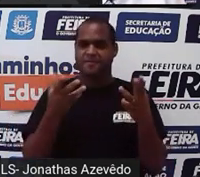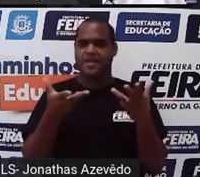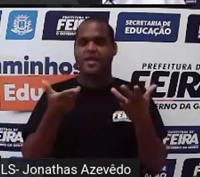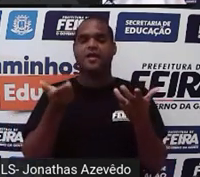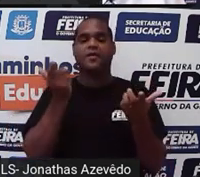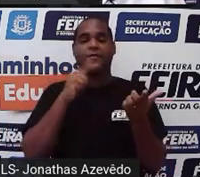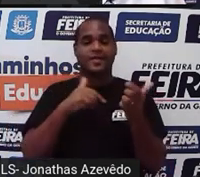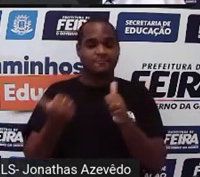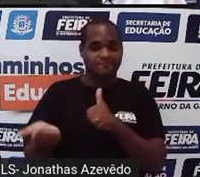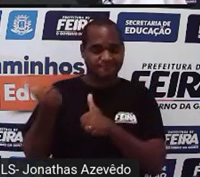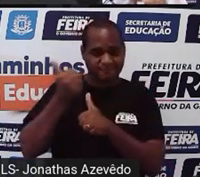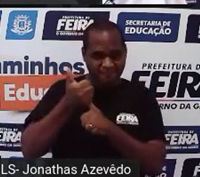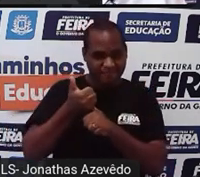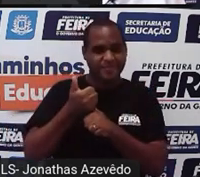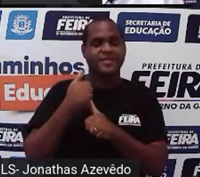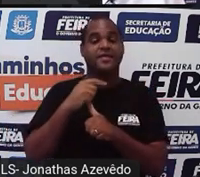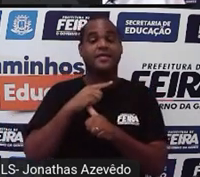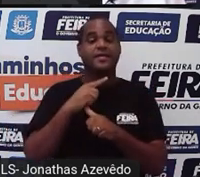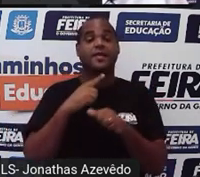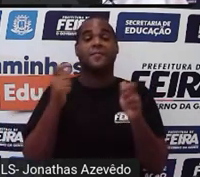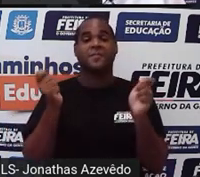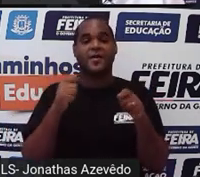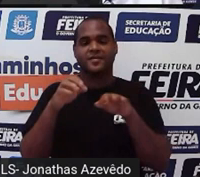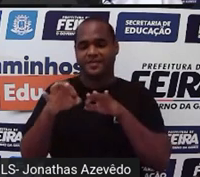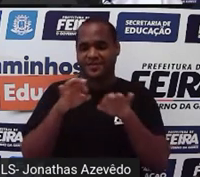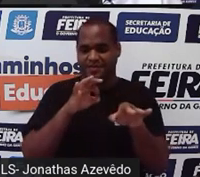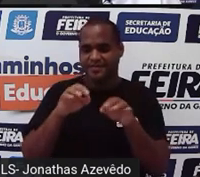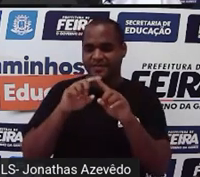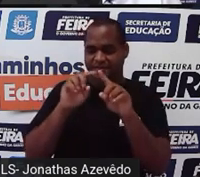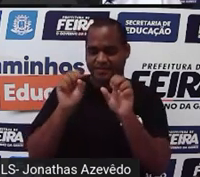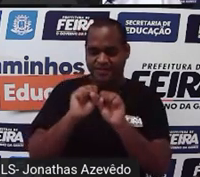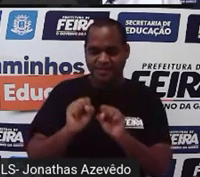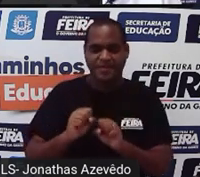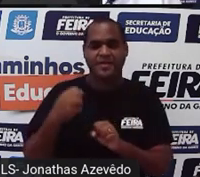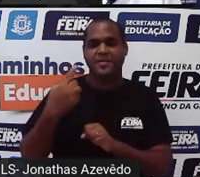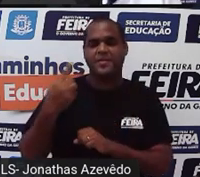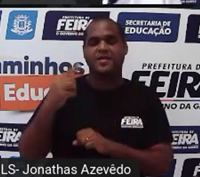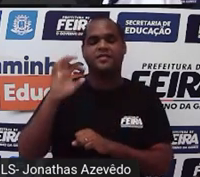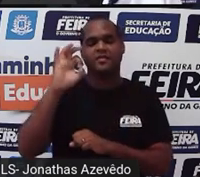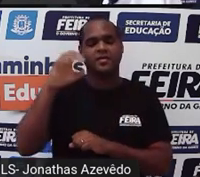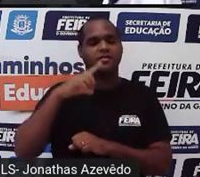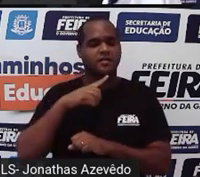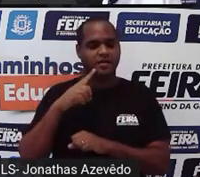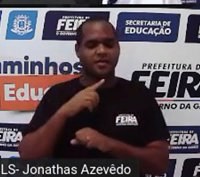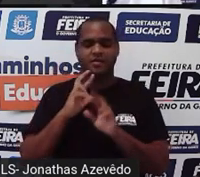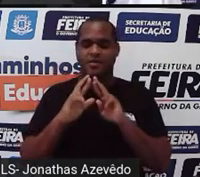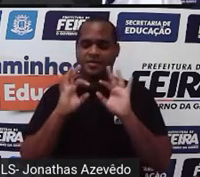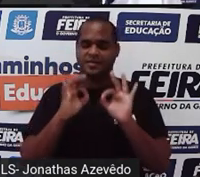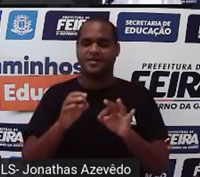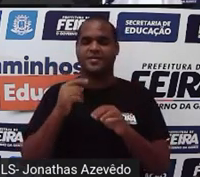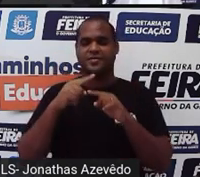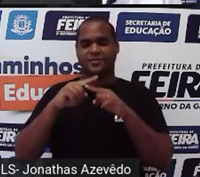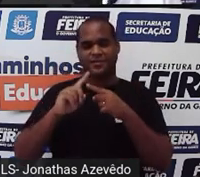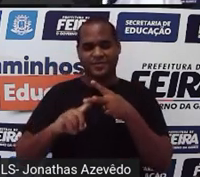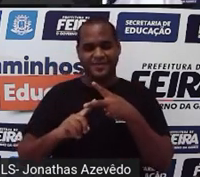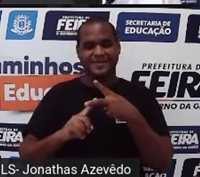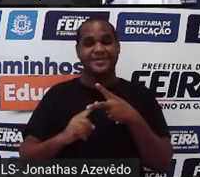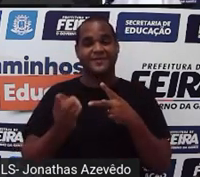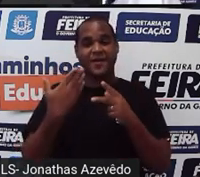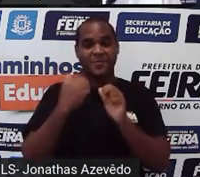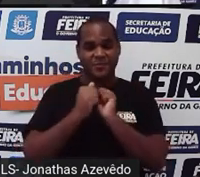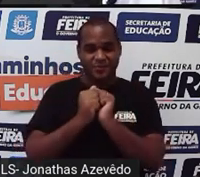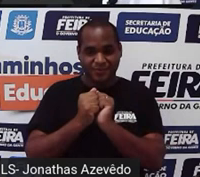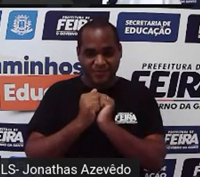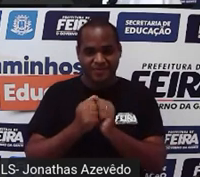substituição tá bom para resolver sistema de equação do primeiro grau que tem duas incógnitas vamos